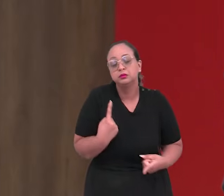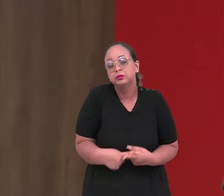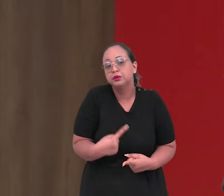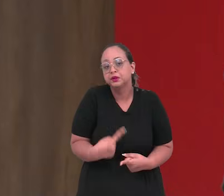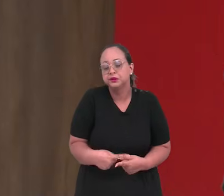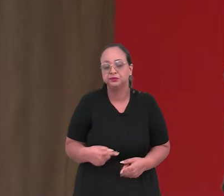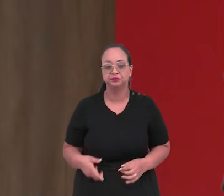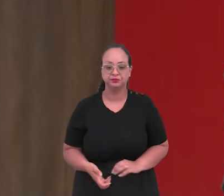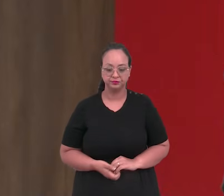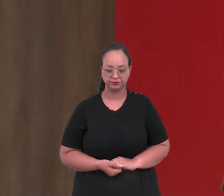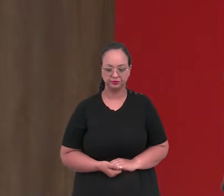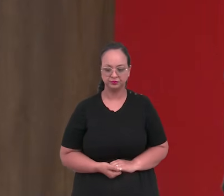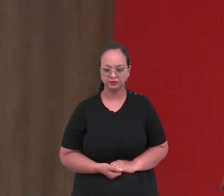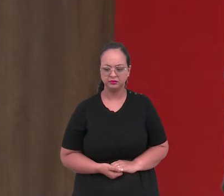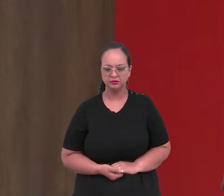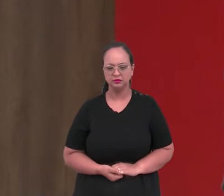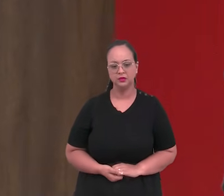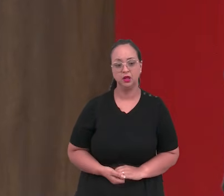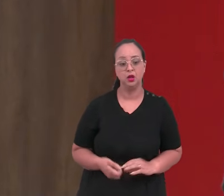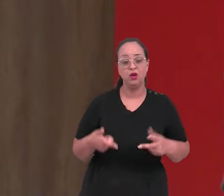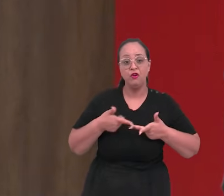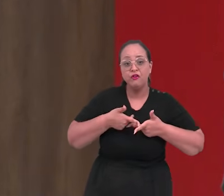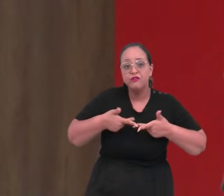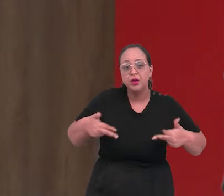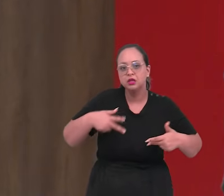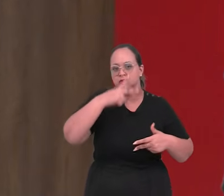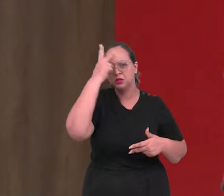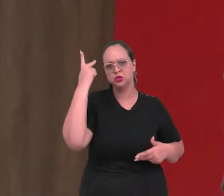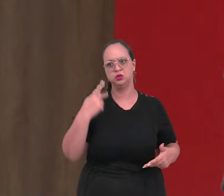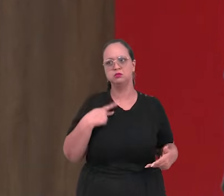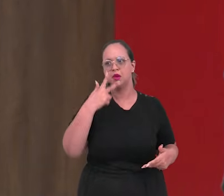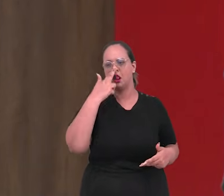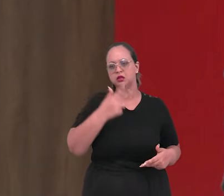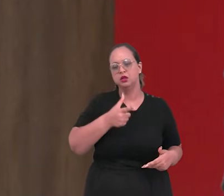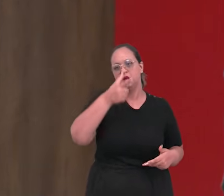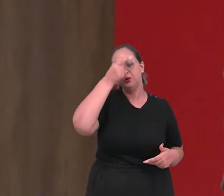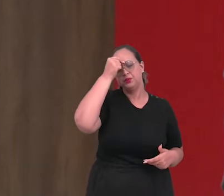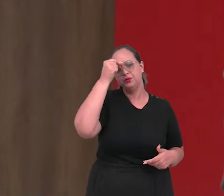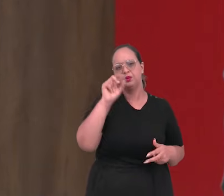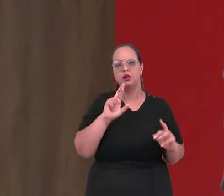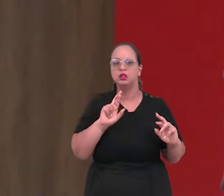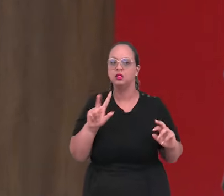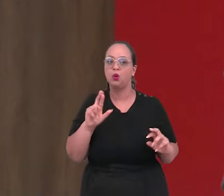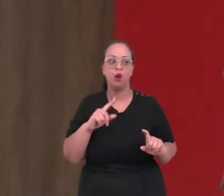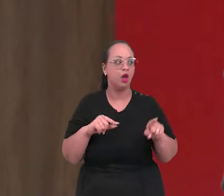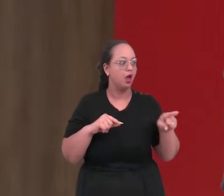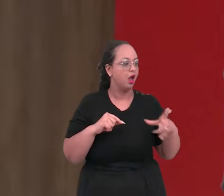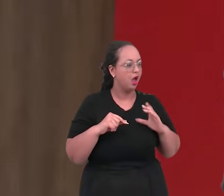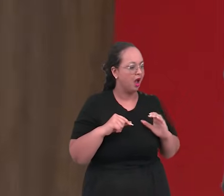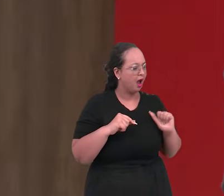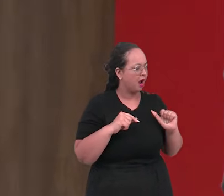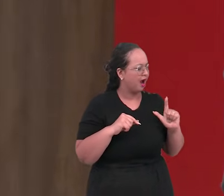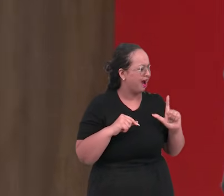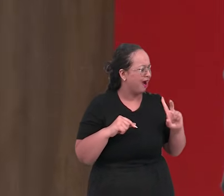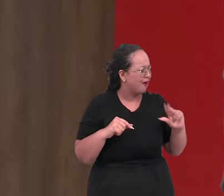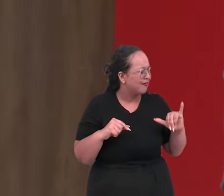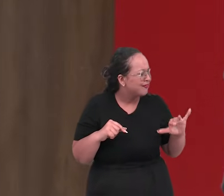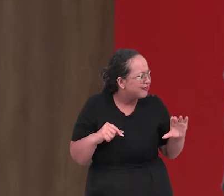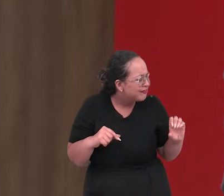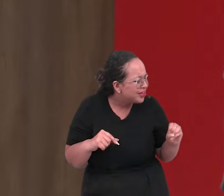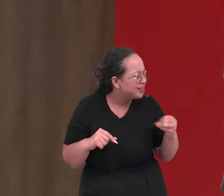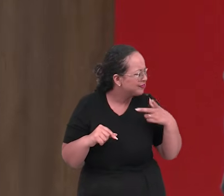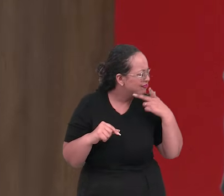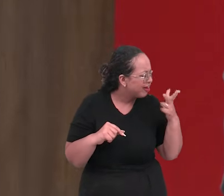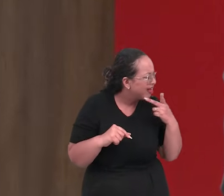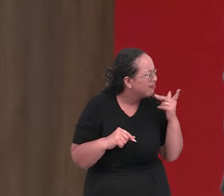em que muitos puderam se aliviar em saber que a coisa não era bem igual o Calvino falava, ou